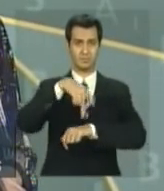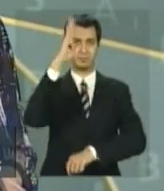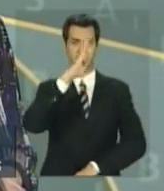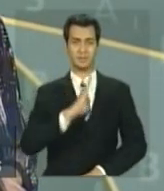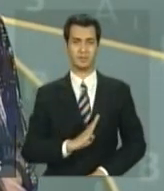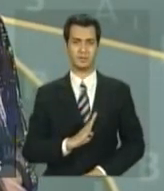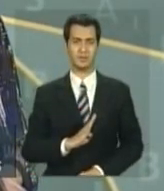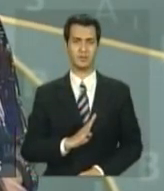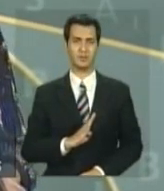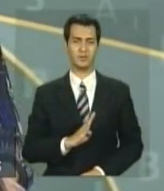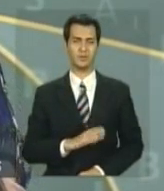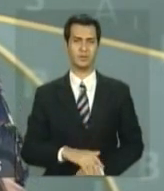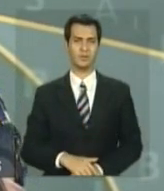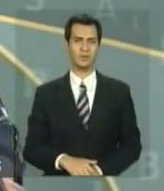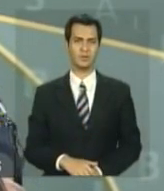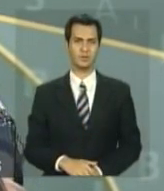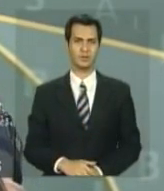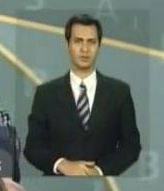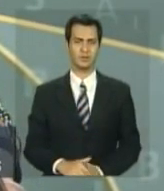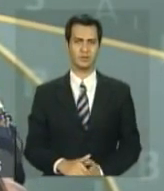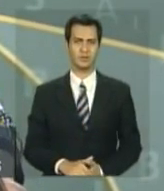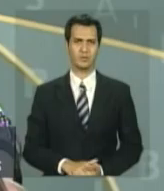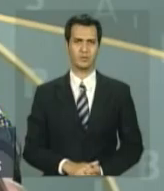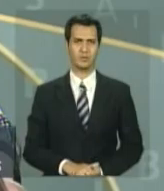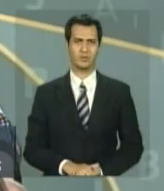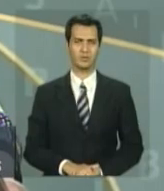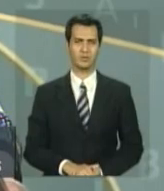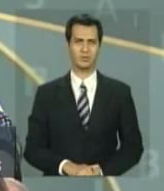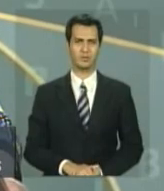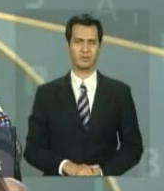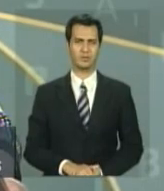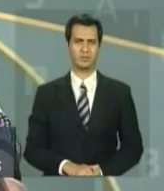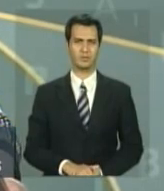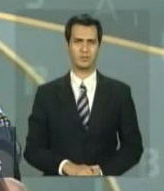olhemos o que é